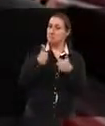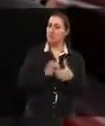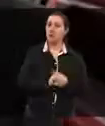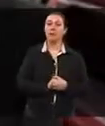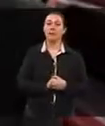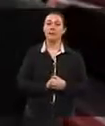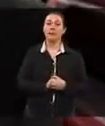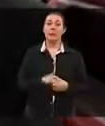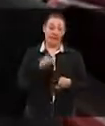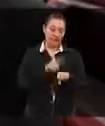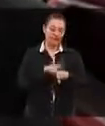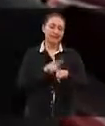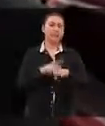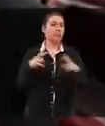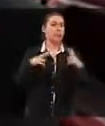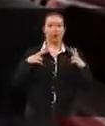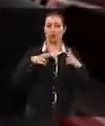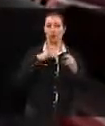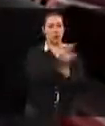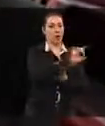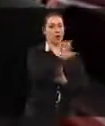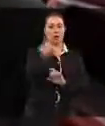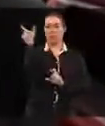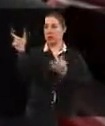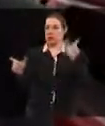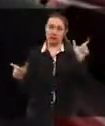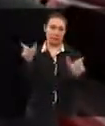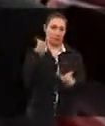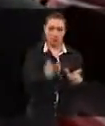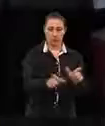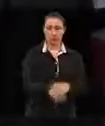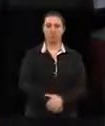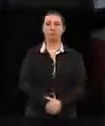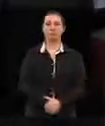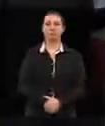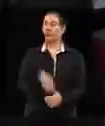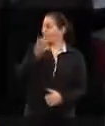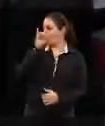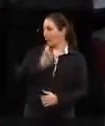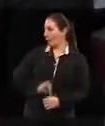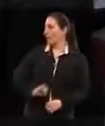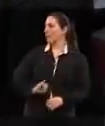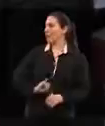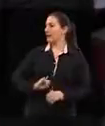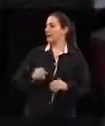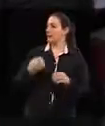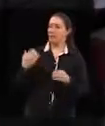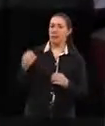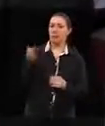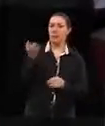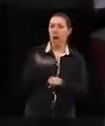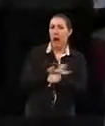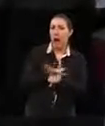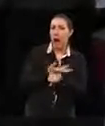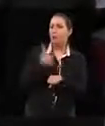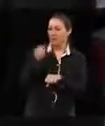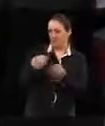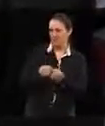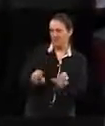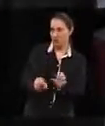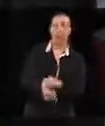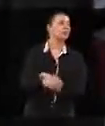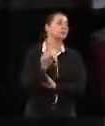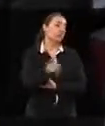perda de peso, né? E esse tempo ele é bem individual, né? Depende muito de cada um. O emagrecimento precoce, ele pode ser prejudicial?